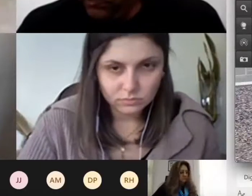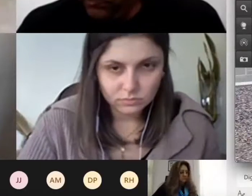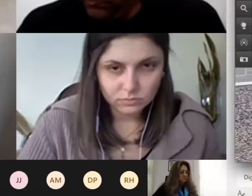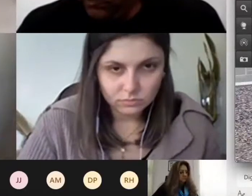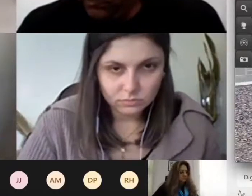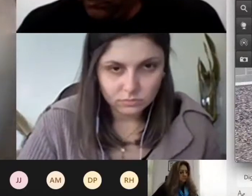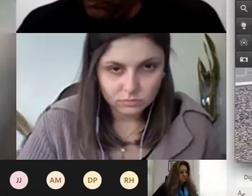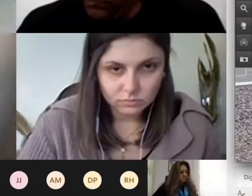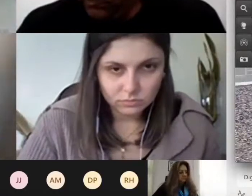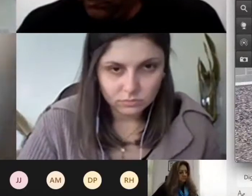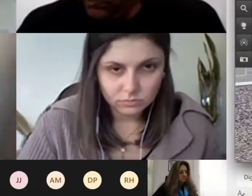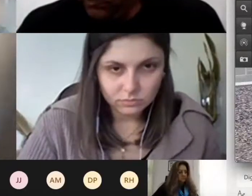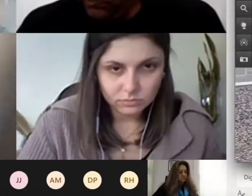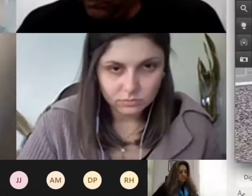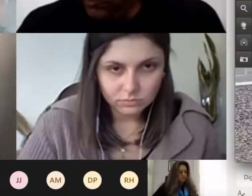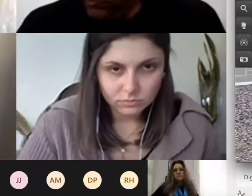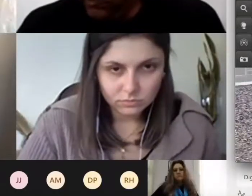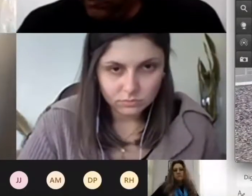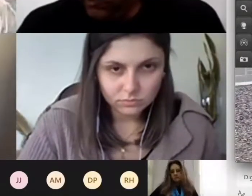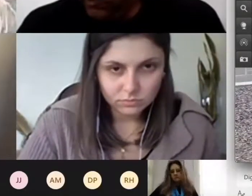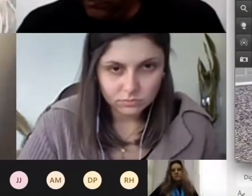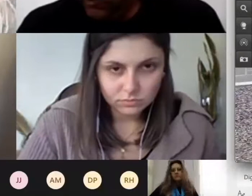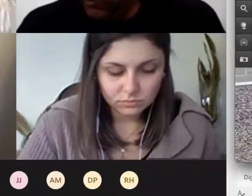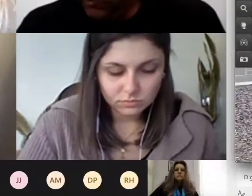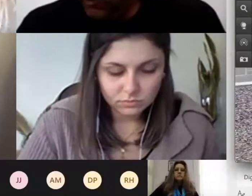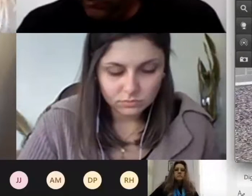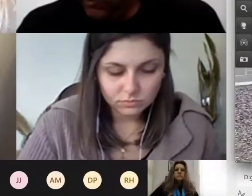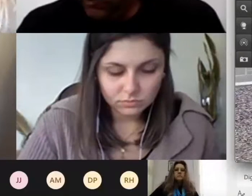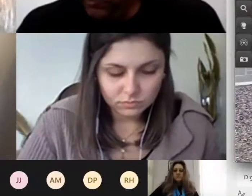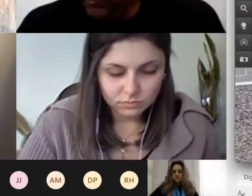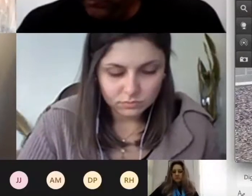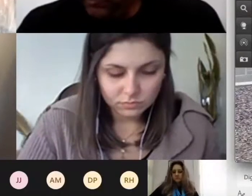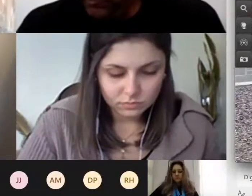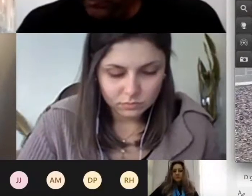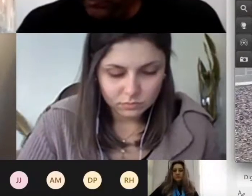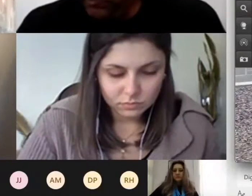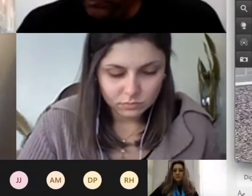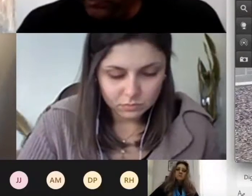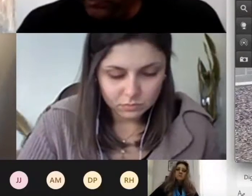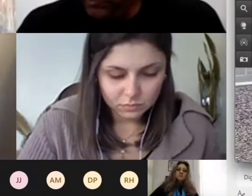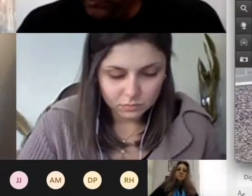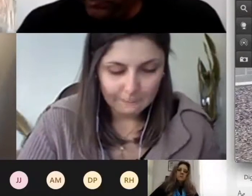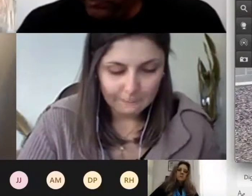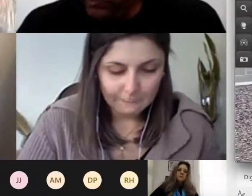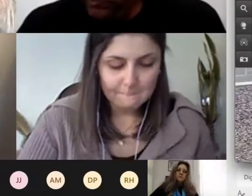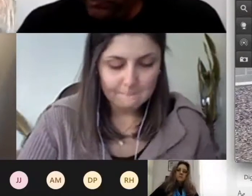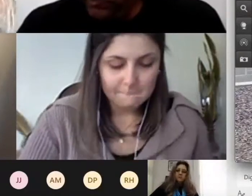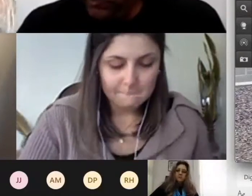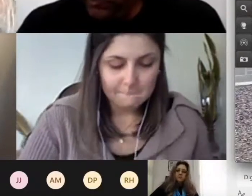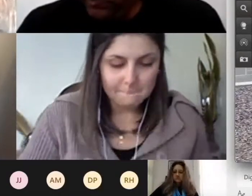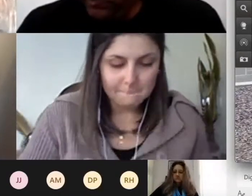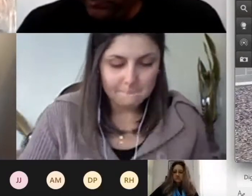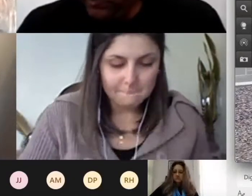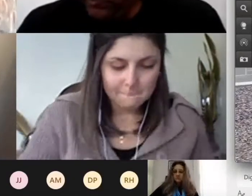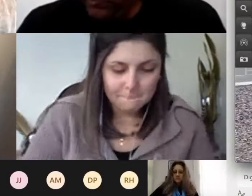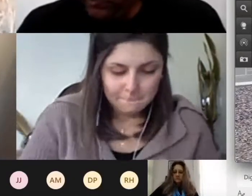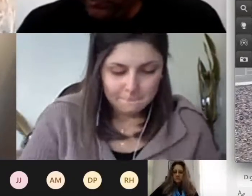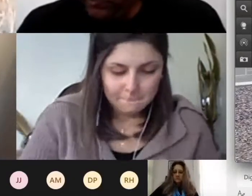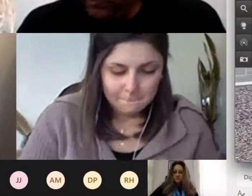bosques, a água, a informações gerais, que cria um ambiente no qual é possível saber em tempo